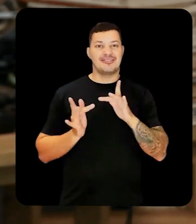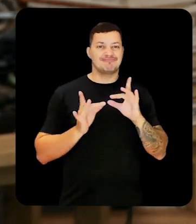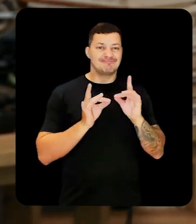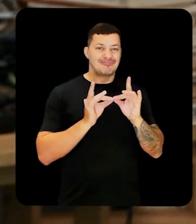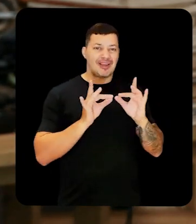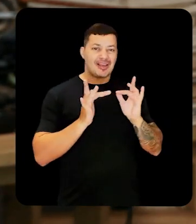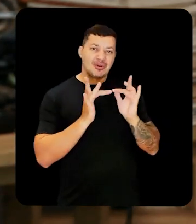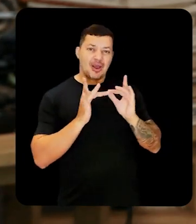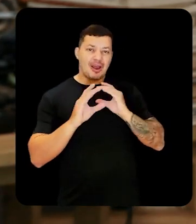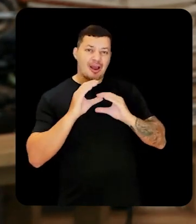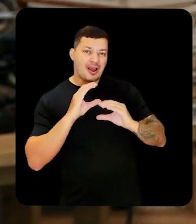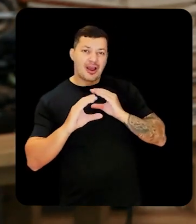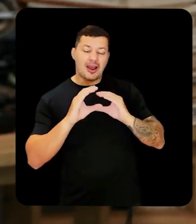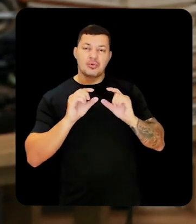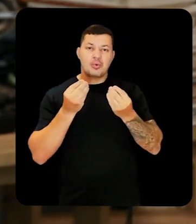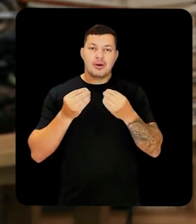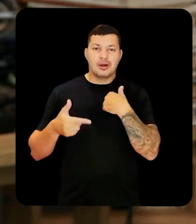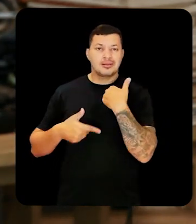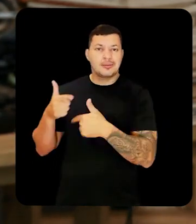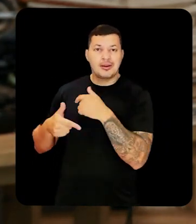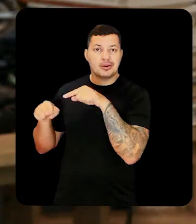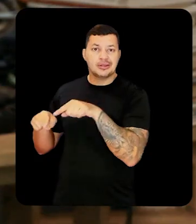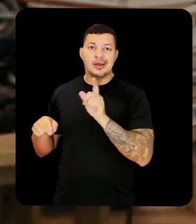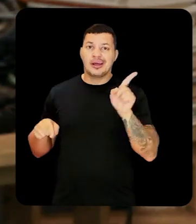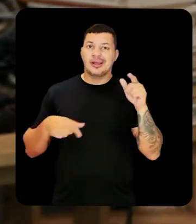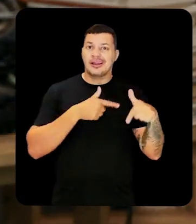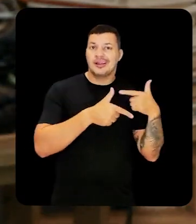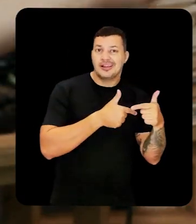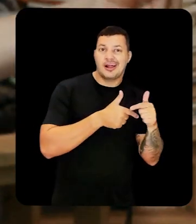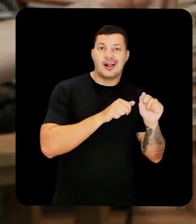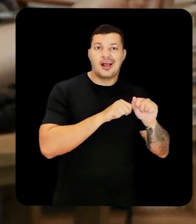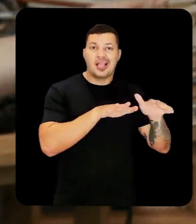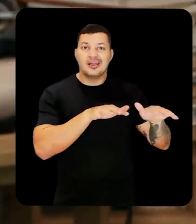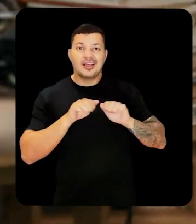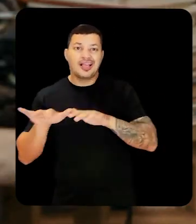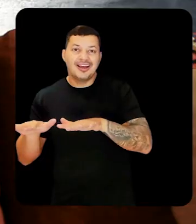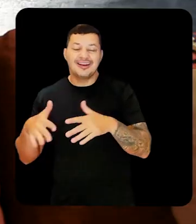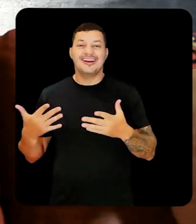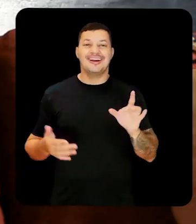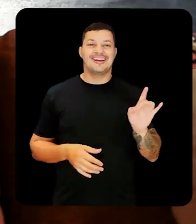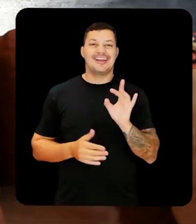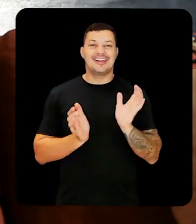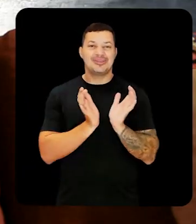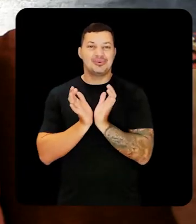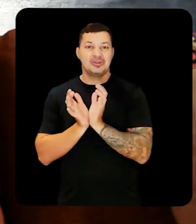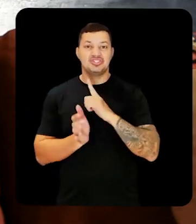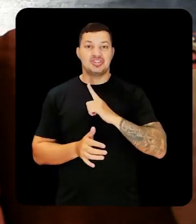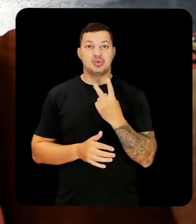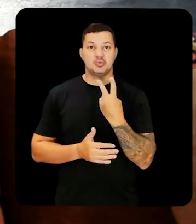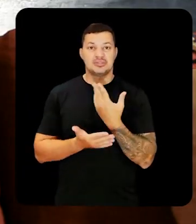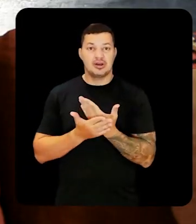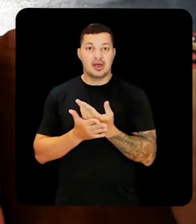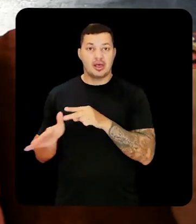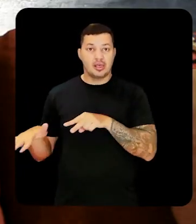esse intercâmbio, entendeu? Entre o trabalho que se fazia aqui e o trabalho que estava se fazendo lá. Cada turma tinha